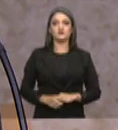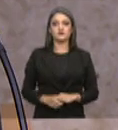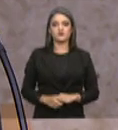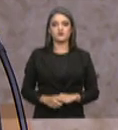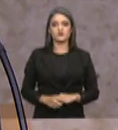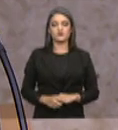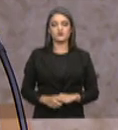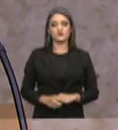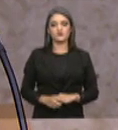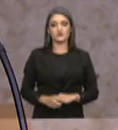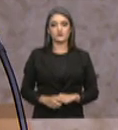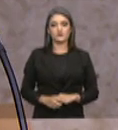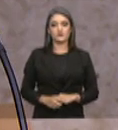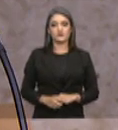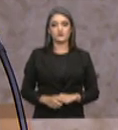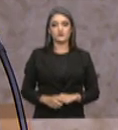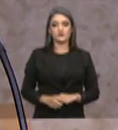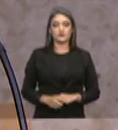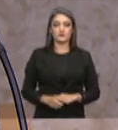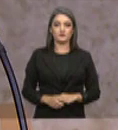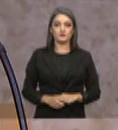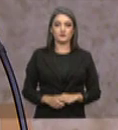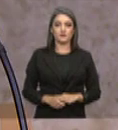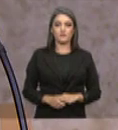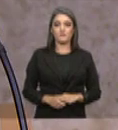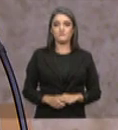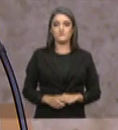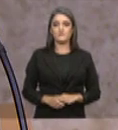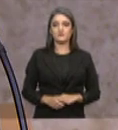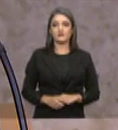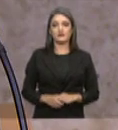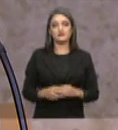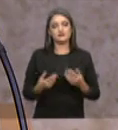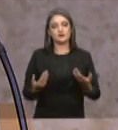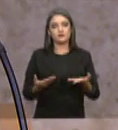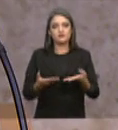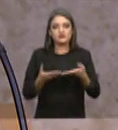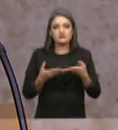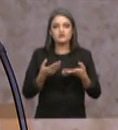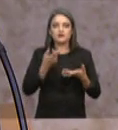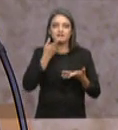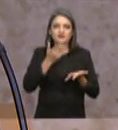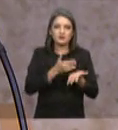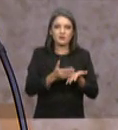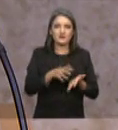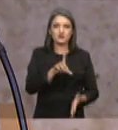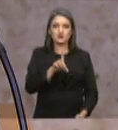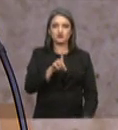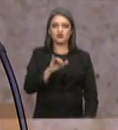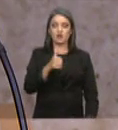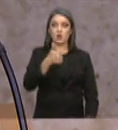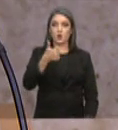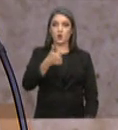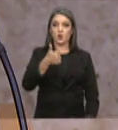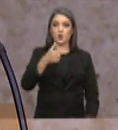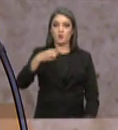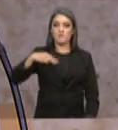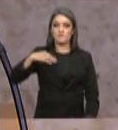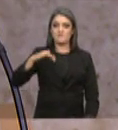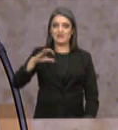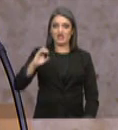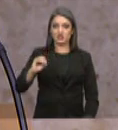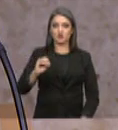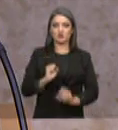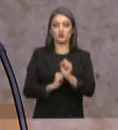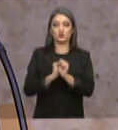e permitam-me voltar ao início em primeiro de março de